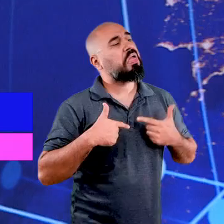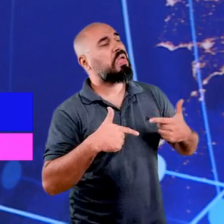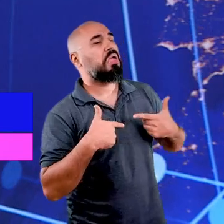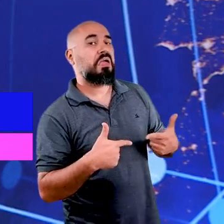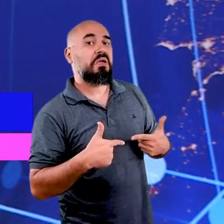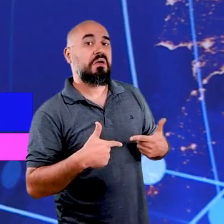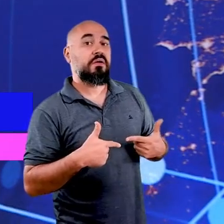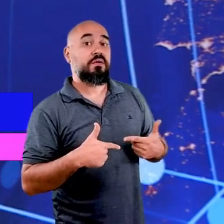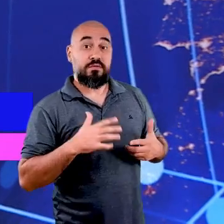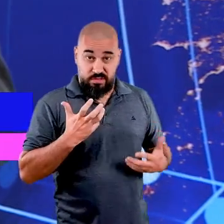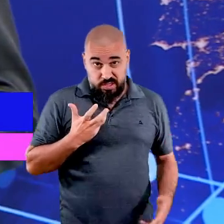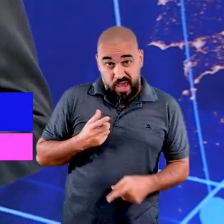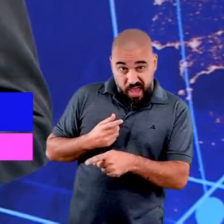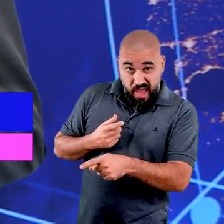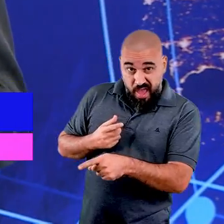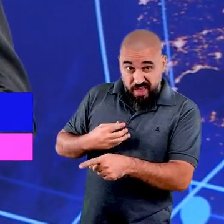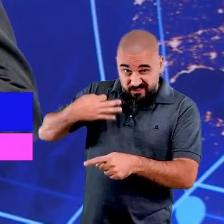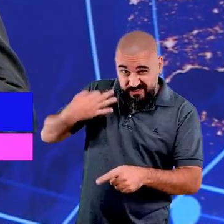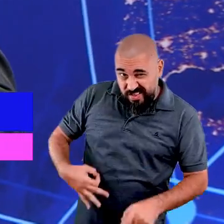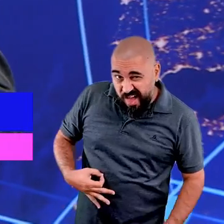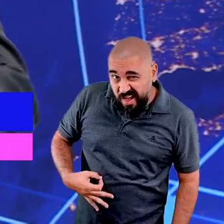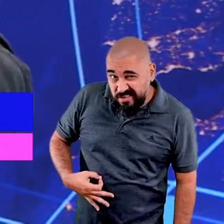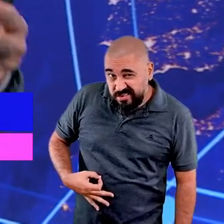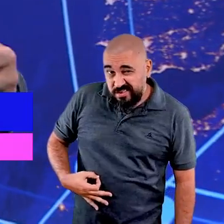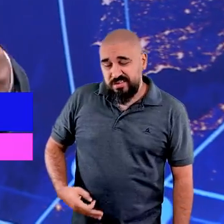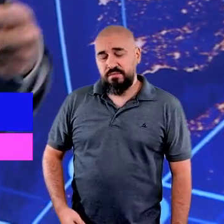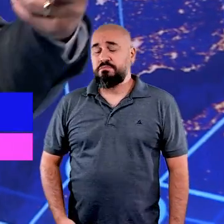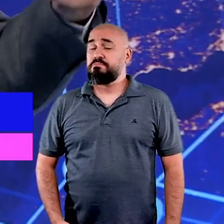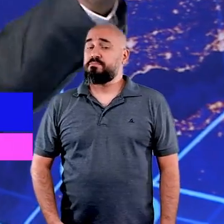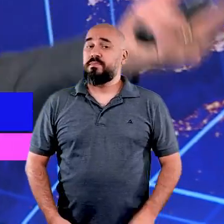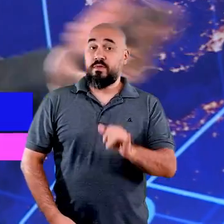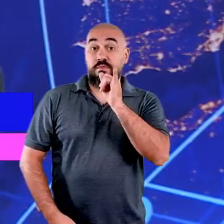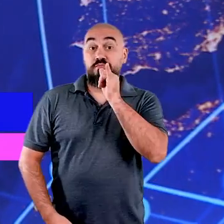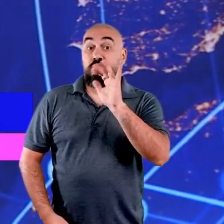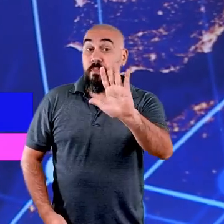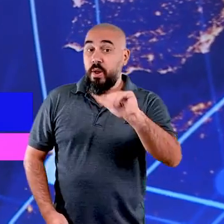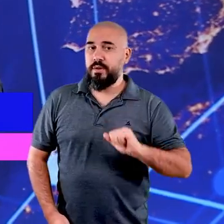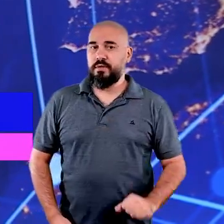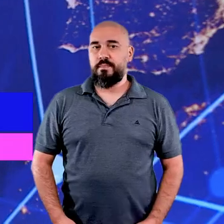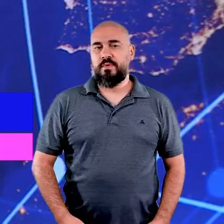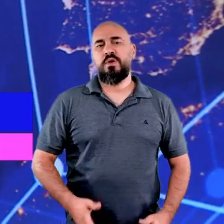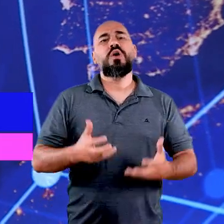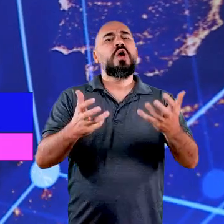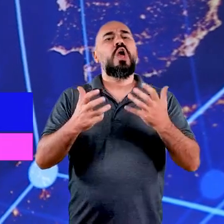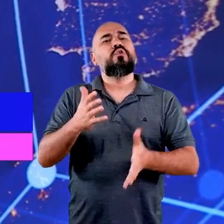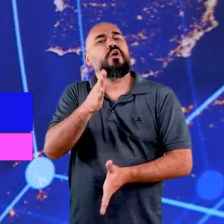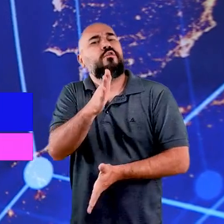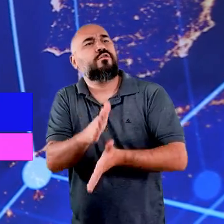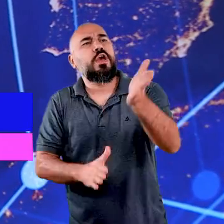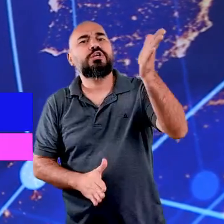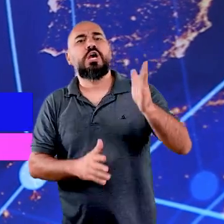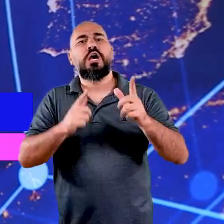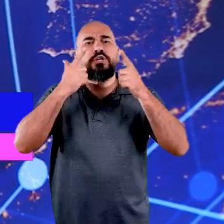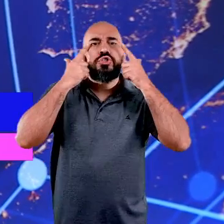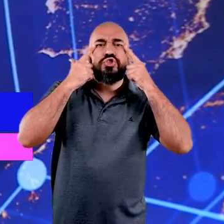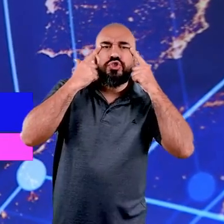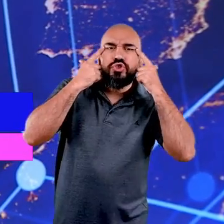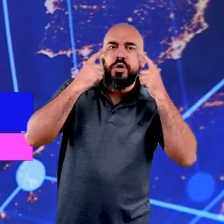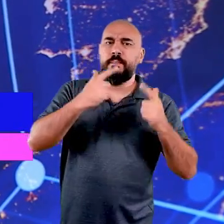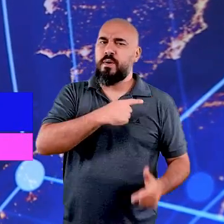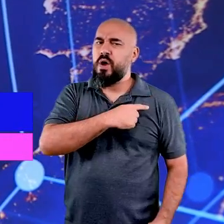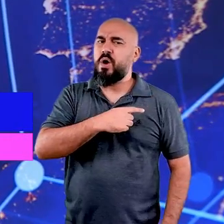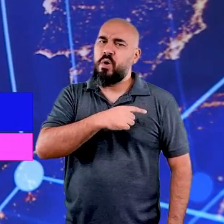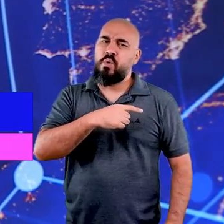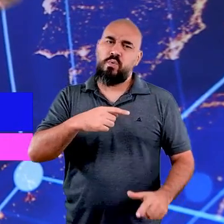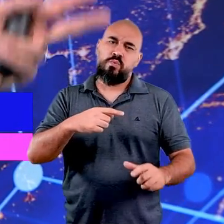assim. Digamos que eu queira viajar para o Japão. Eu quero viajar para o Japão, tomei a